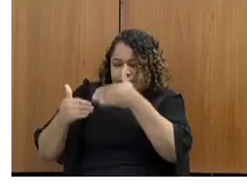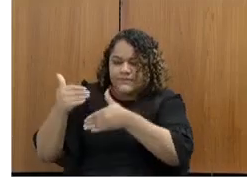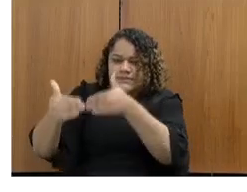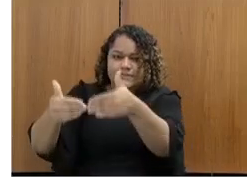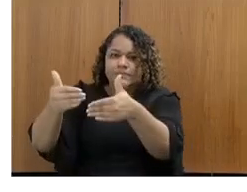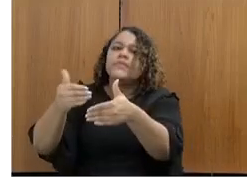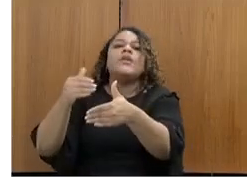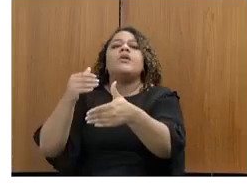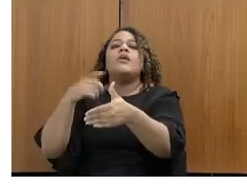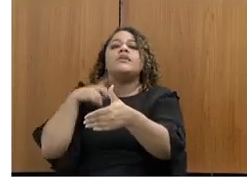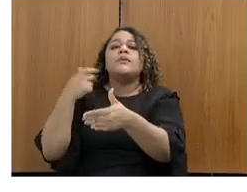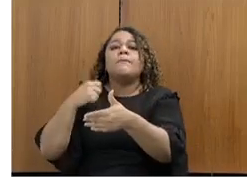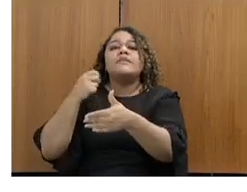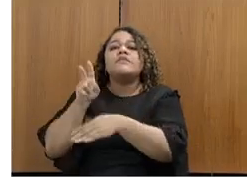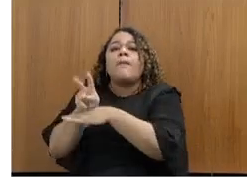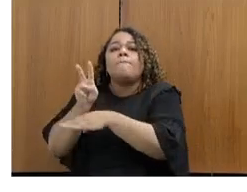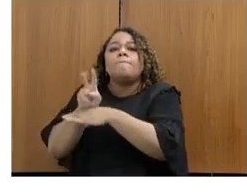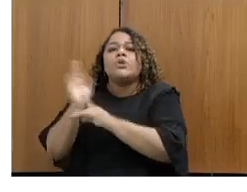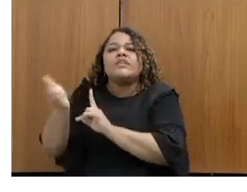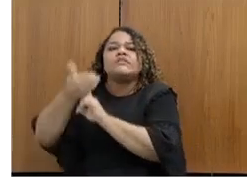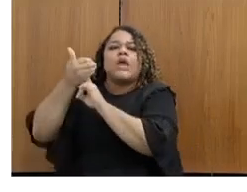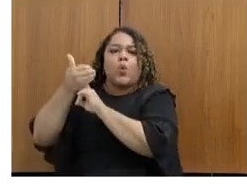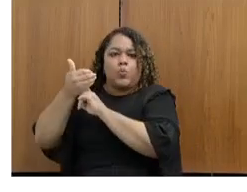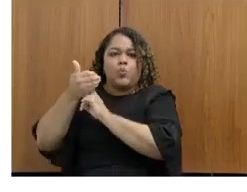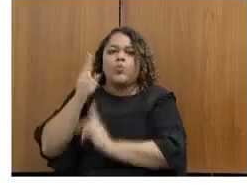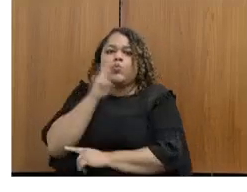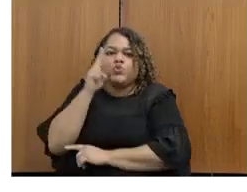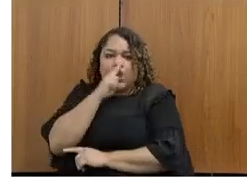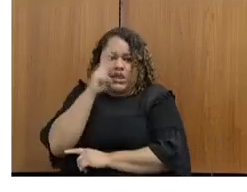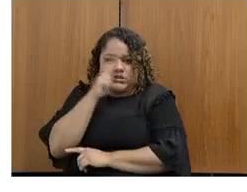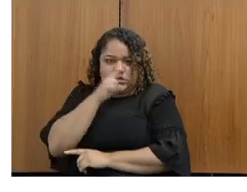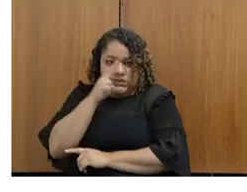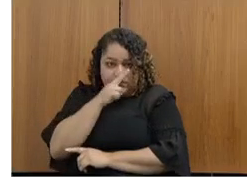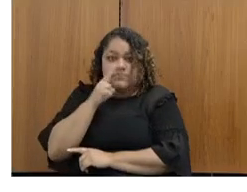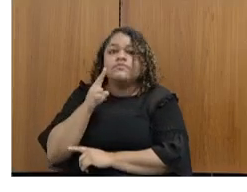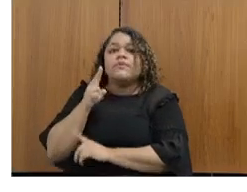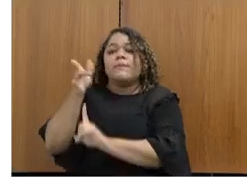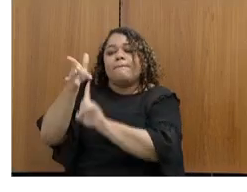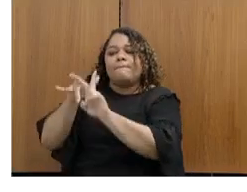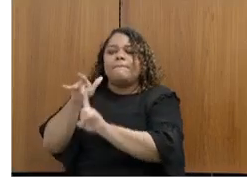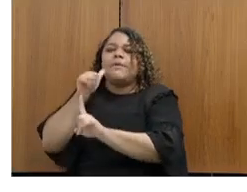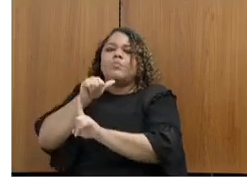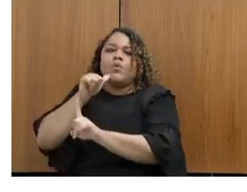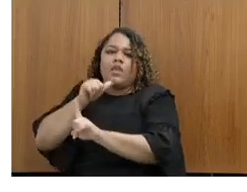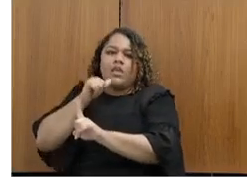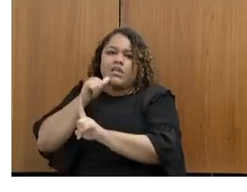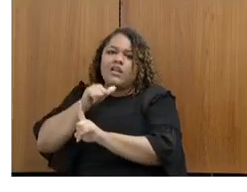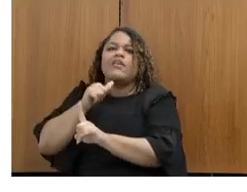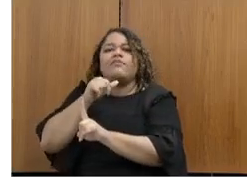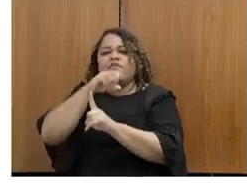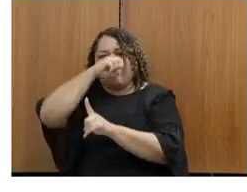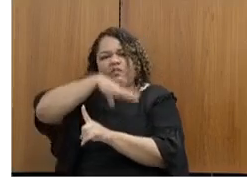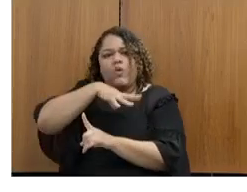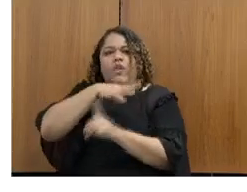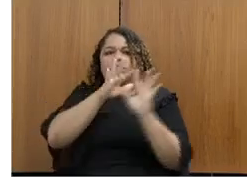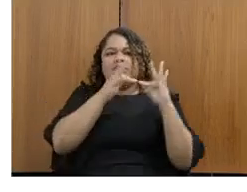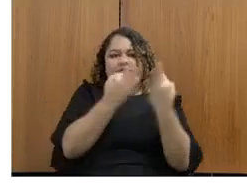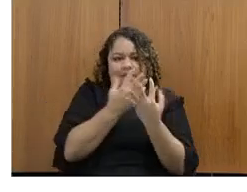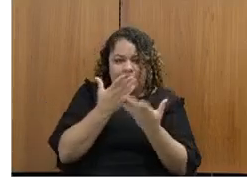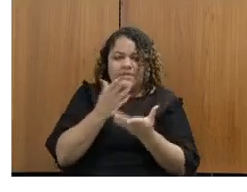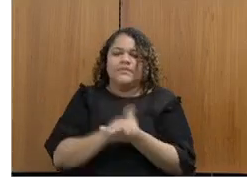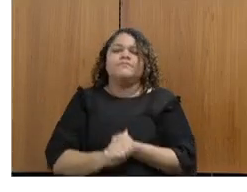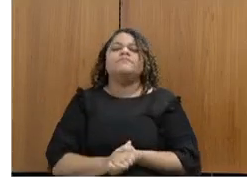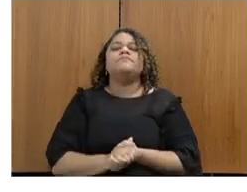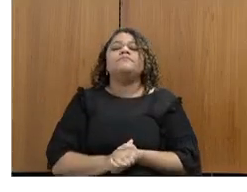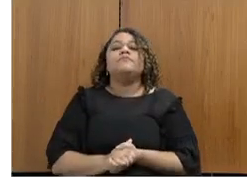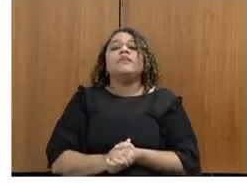urgência É nesse viés de maior celeridade do atendimento a mulher vítima de violência doméstica e familiar a comunicação eletrônica do flagrante